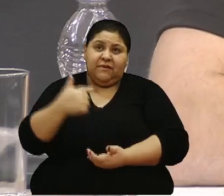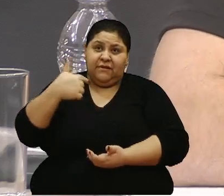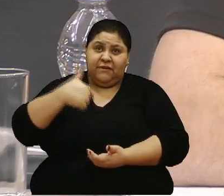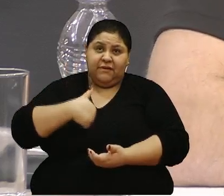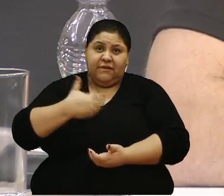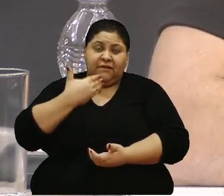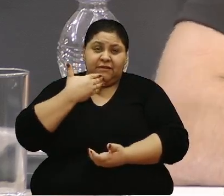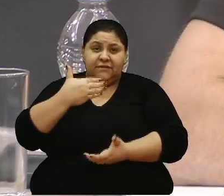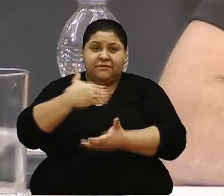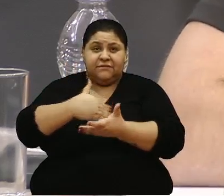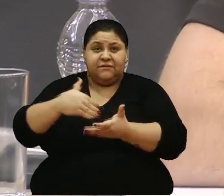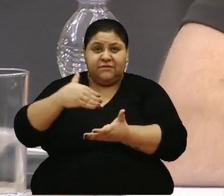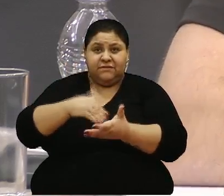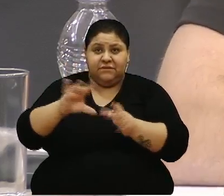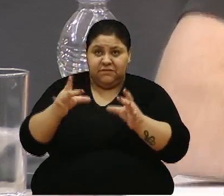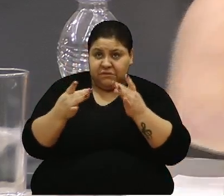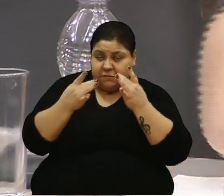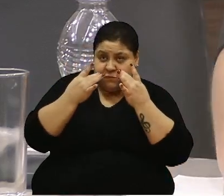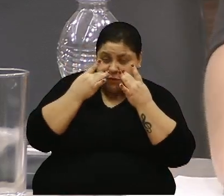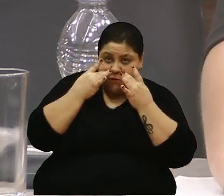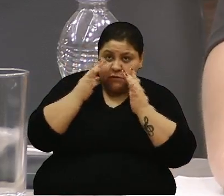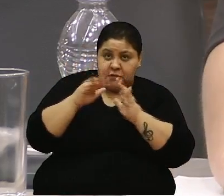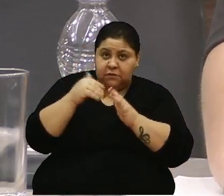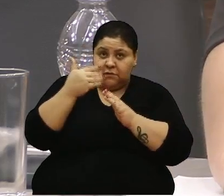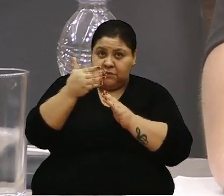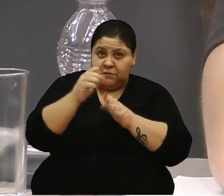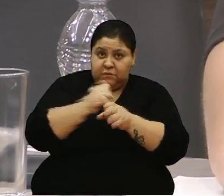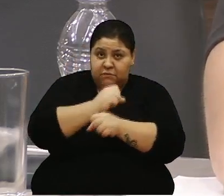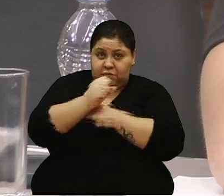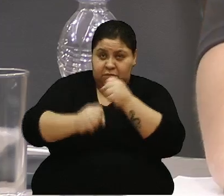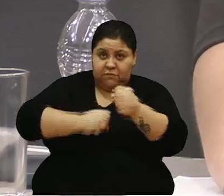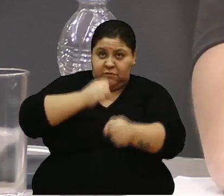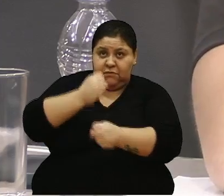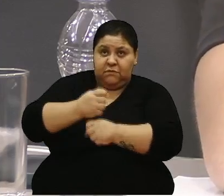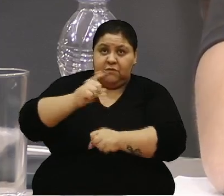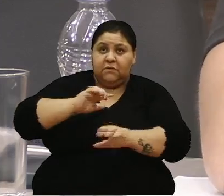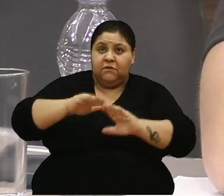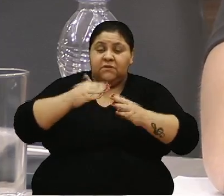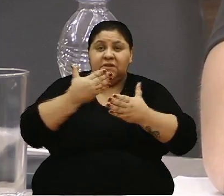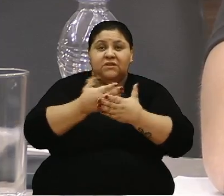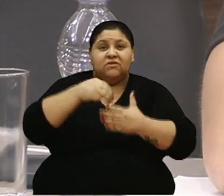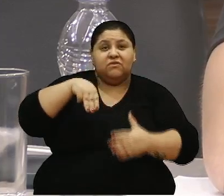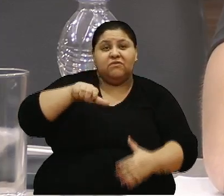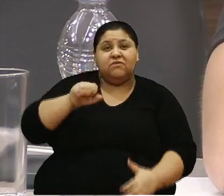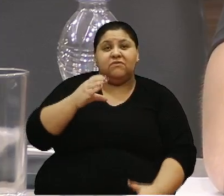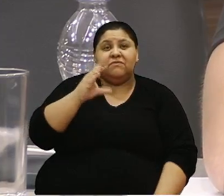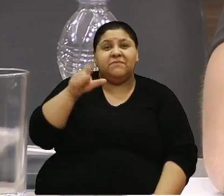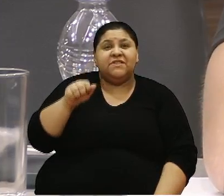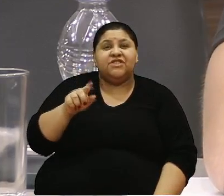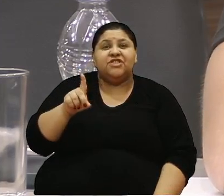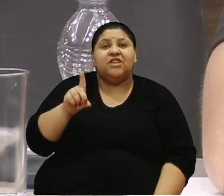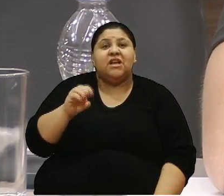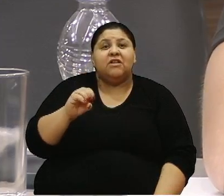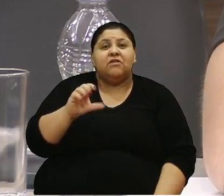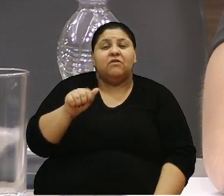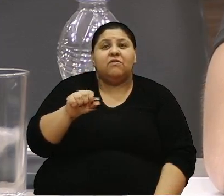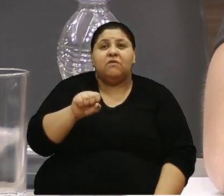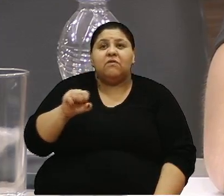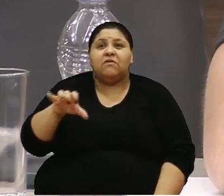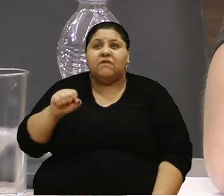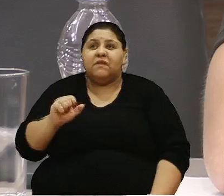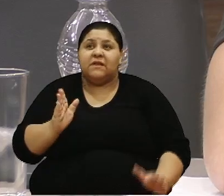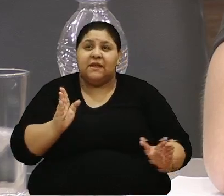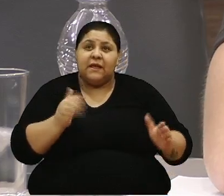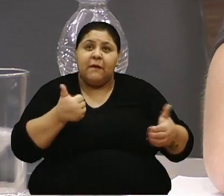pedir ao secretário que se atente, né, para o ano que vem. Tem a Escola Machado de Assis, lá no bairro Reolon, que é na beira do